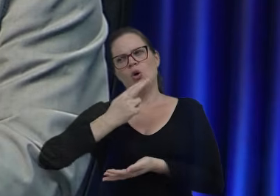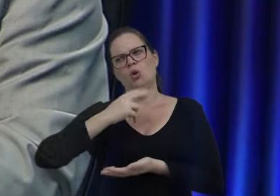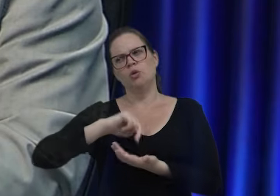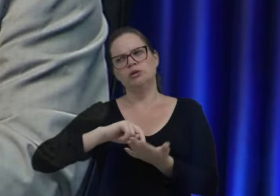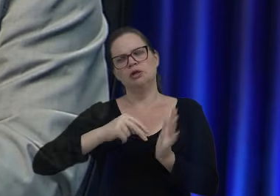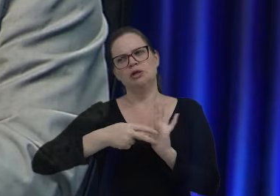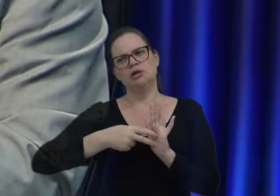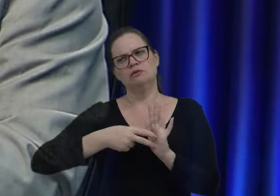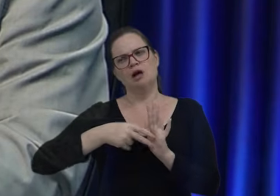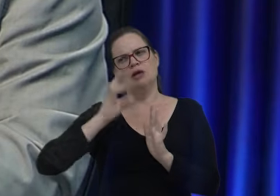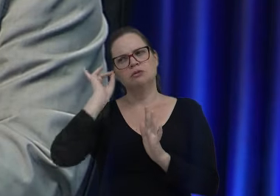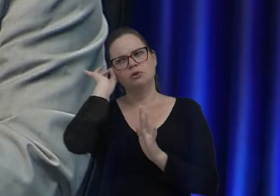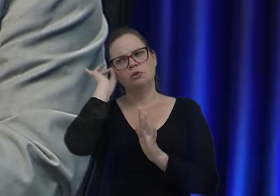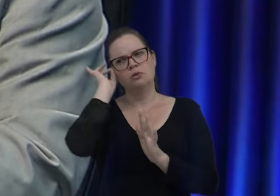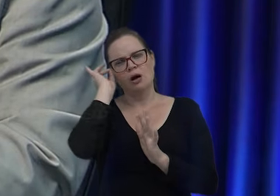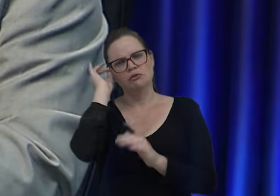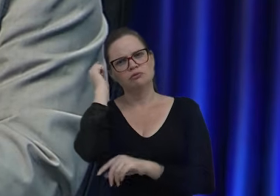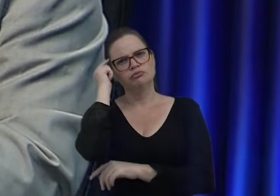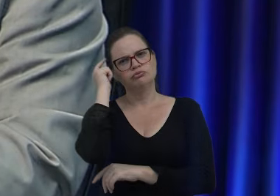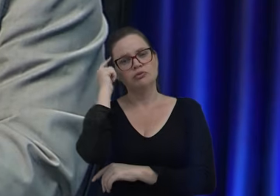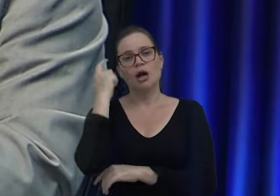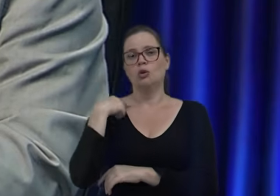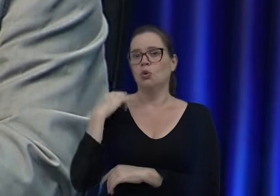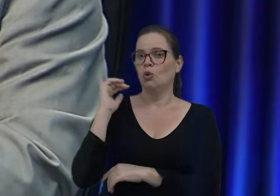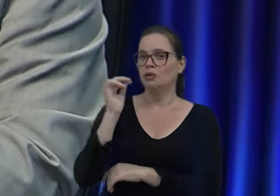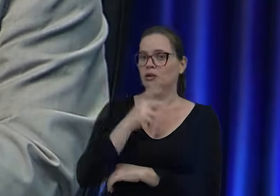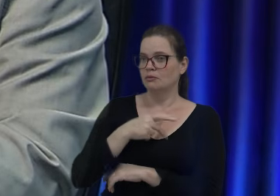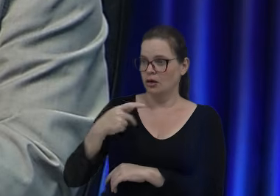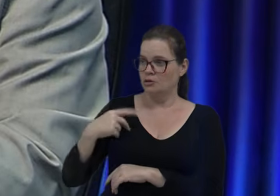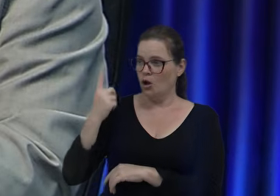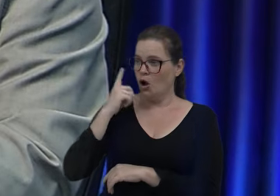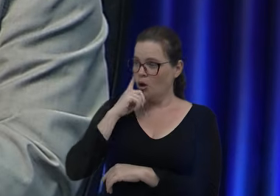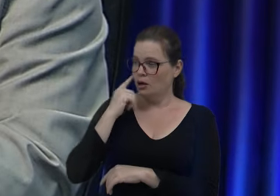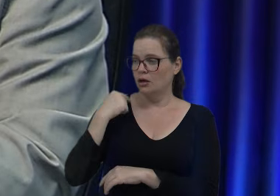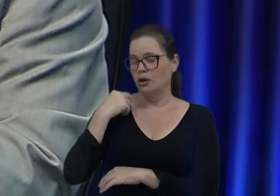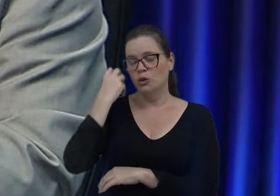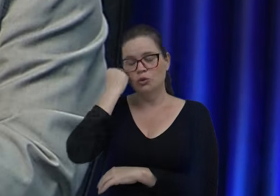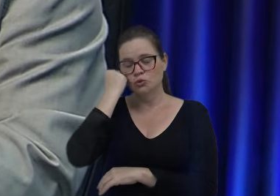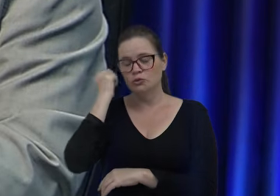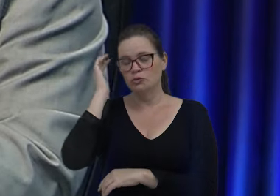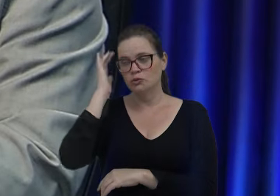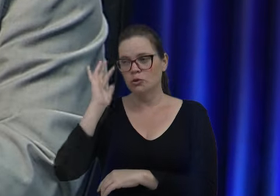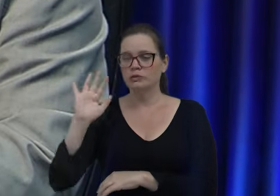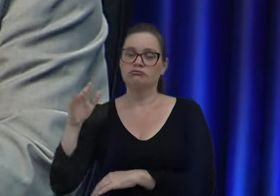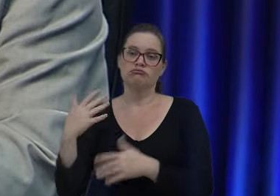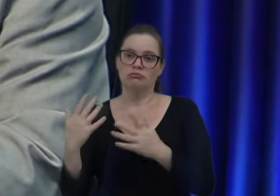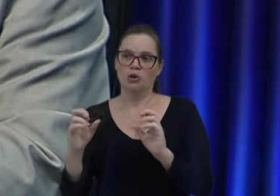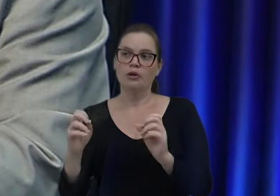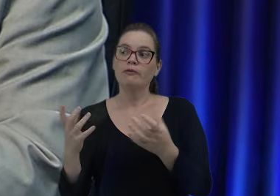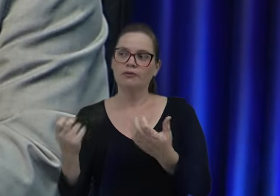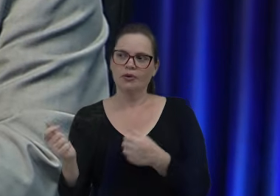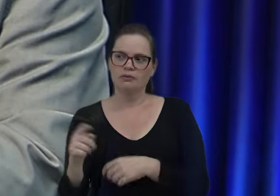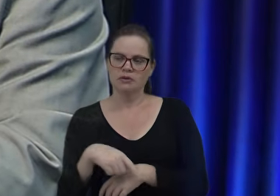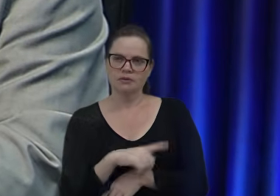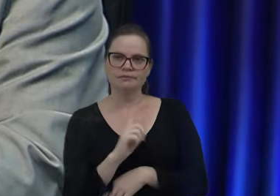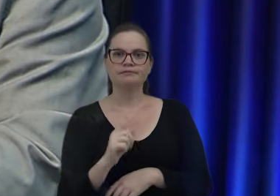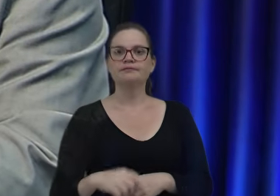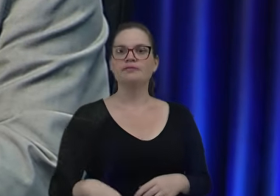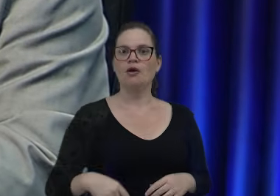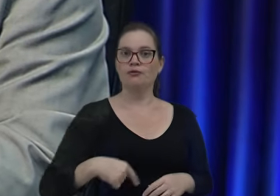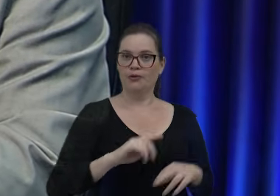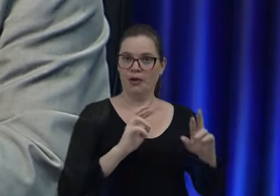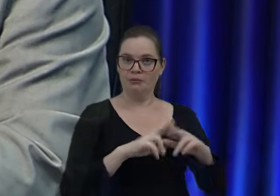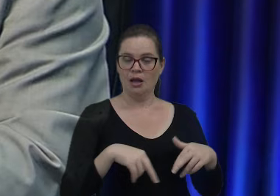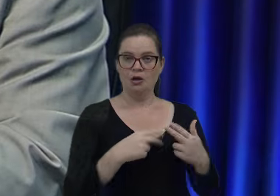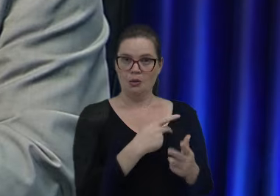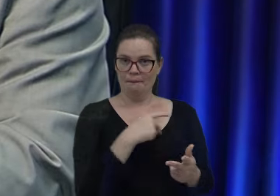E contei o sonho para o pastor. Pastor, consultou o Senhor, vamos lá. O pastor dirigiu a reunião, dirigiu a